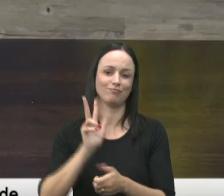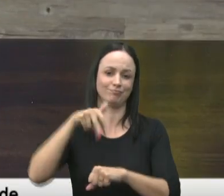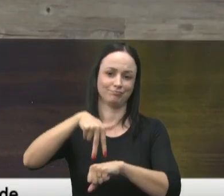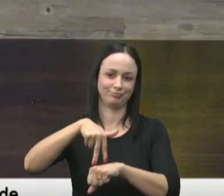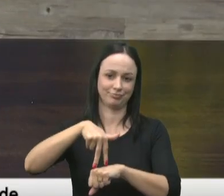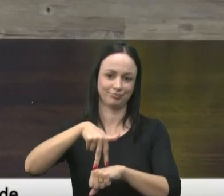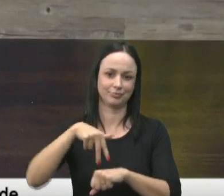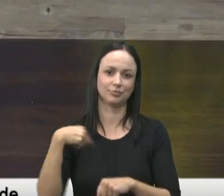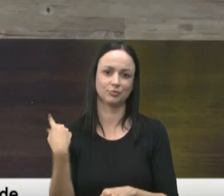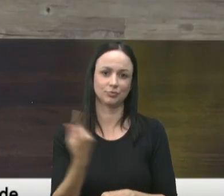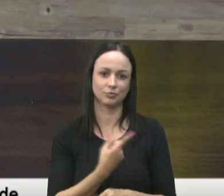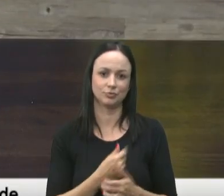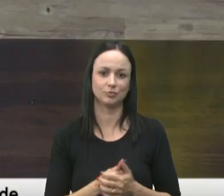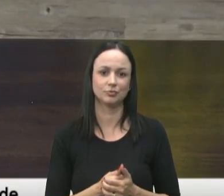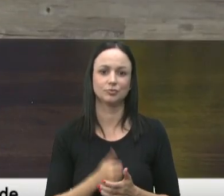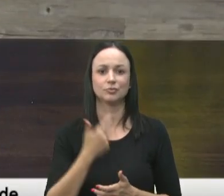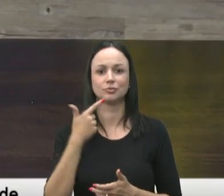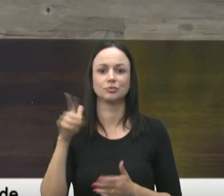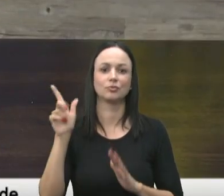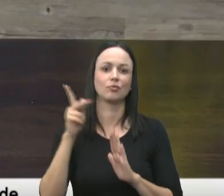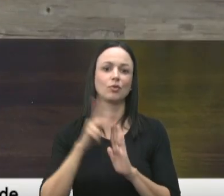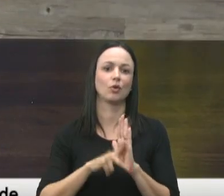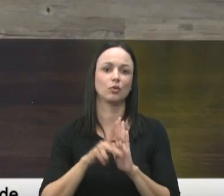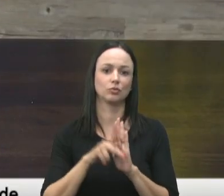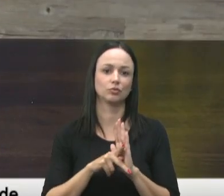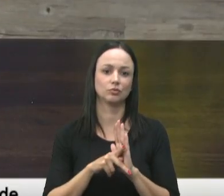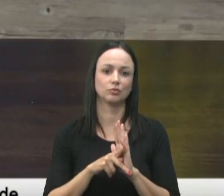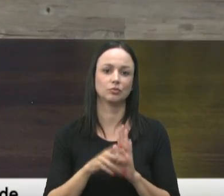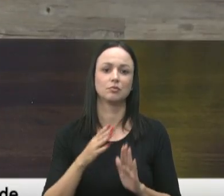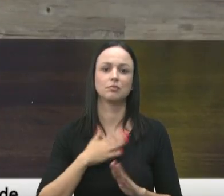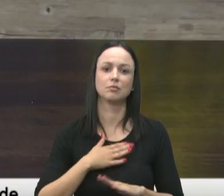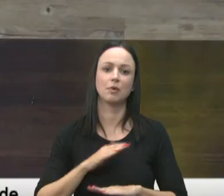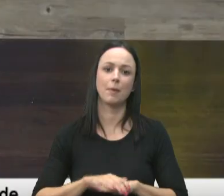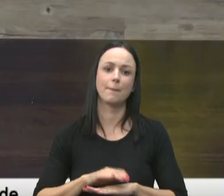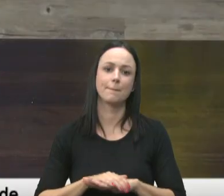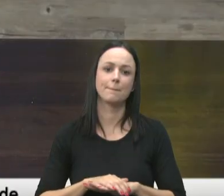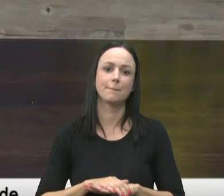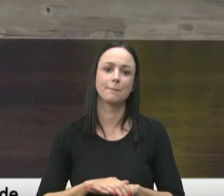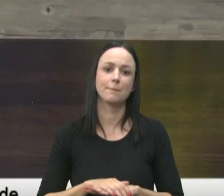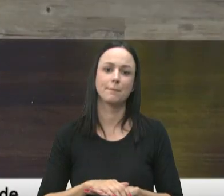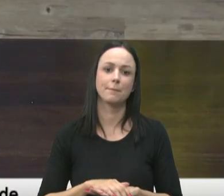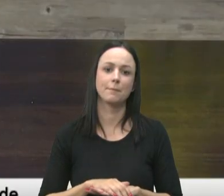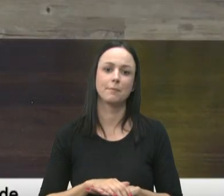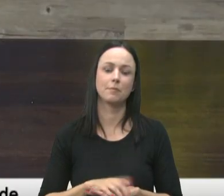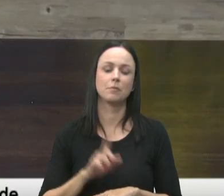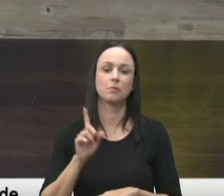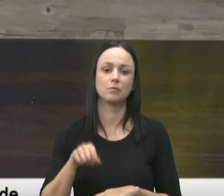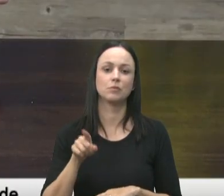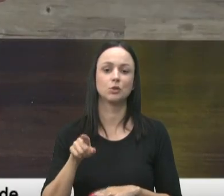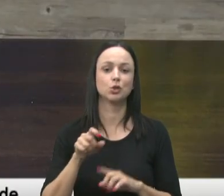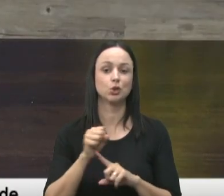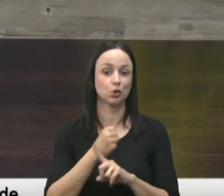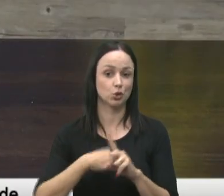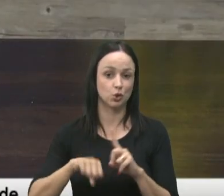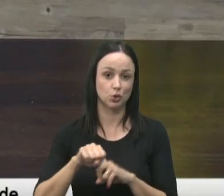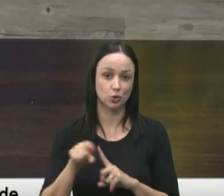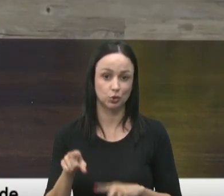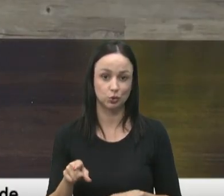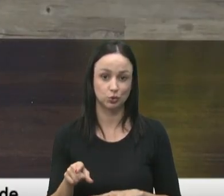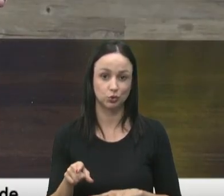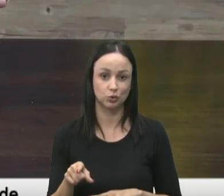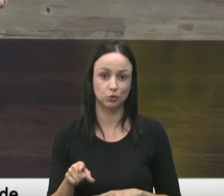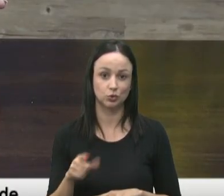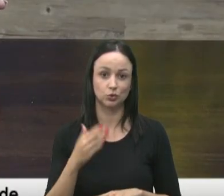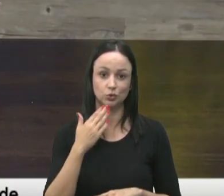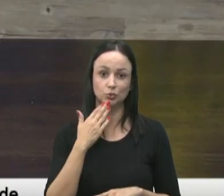nosso. Teve um outro projeto que é de minha autoria e que a sociedade me